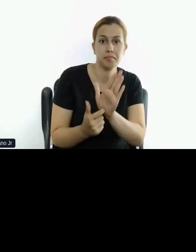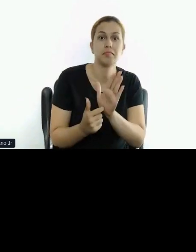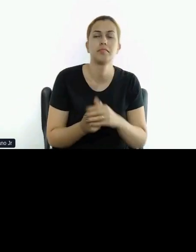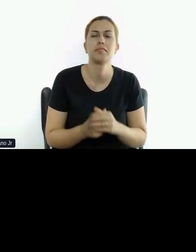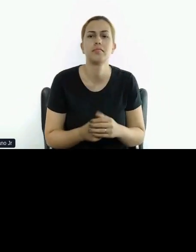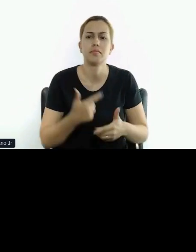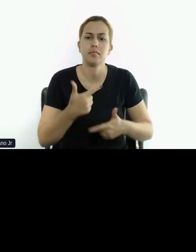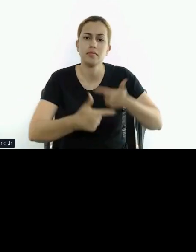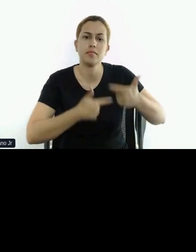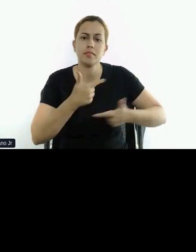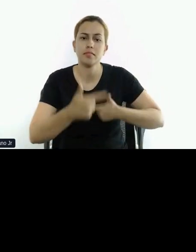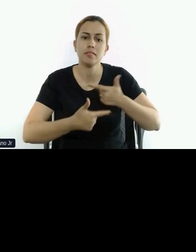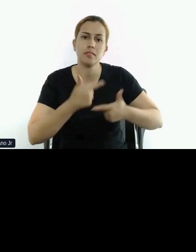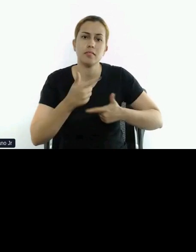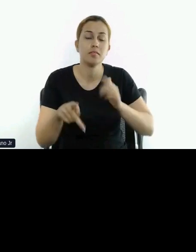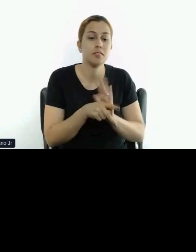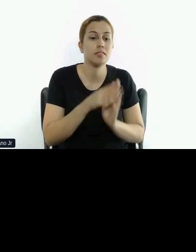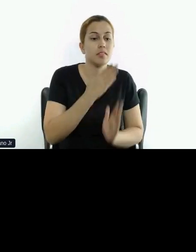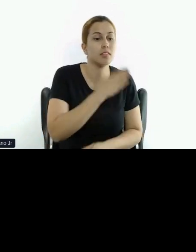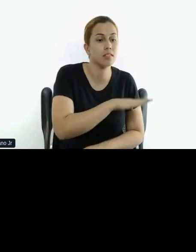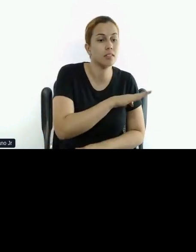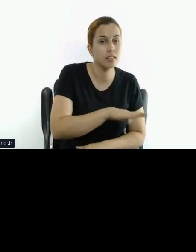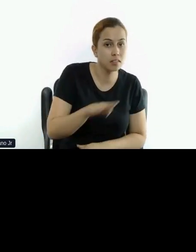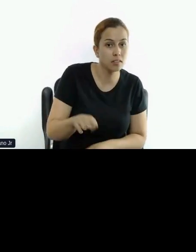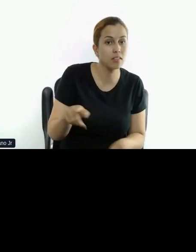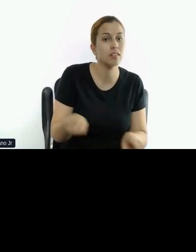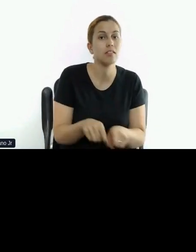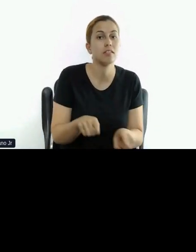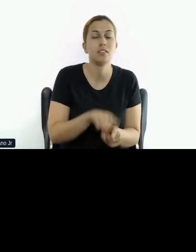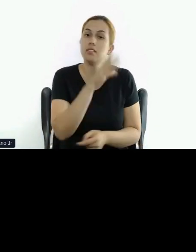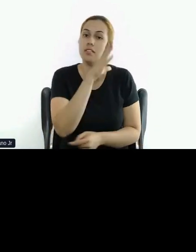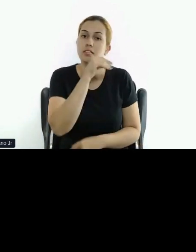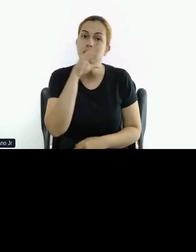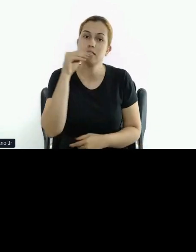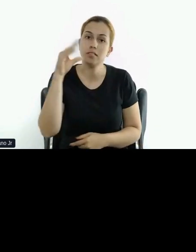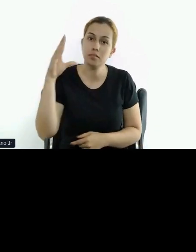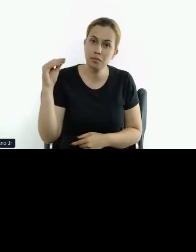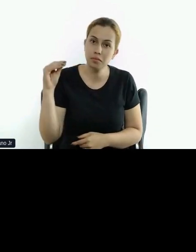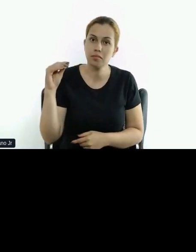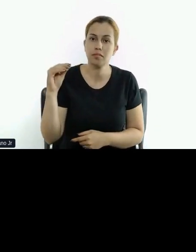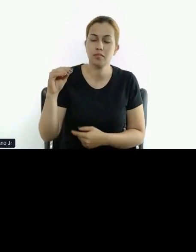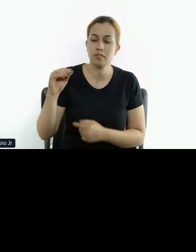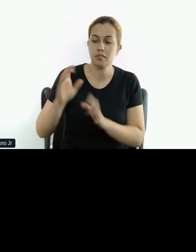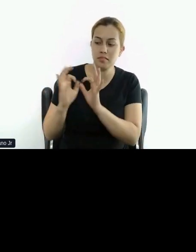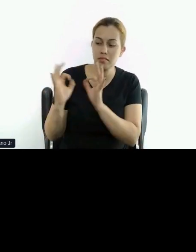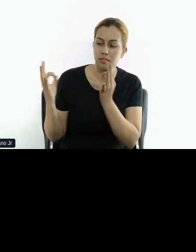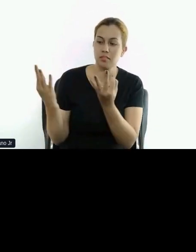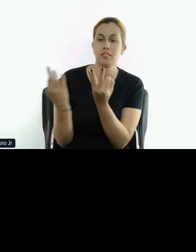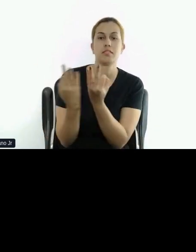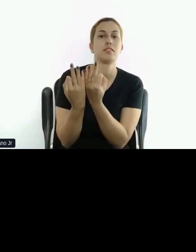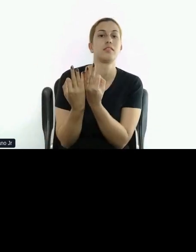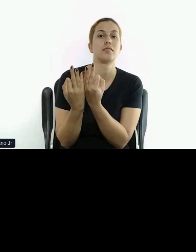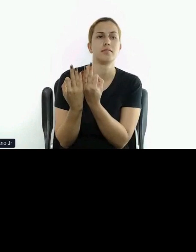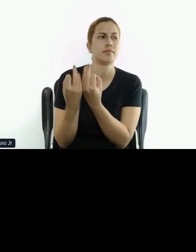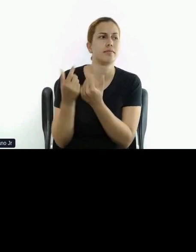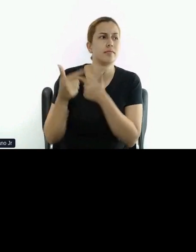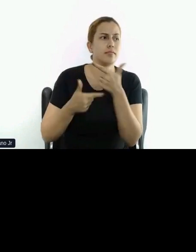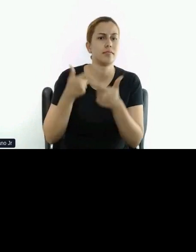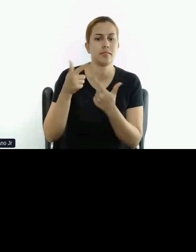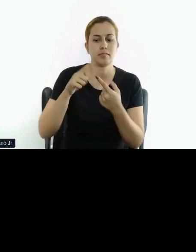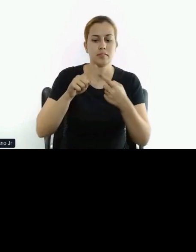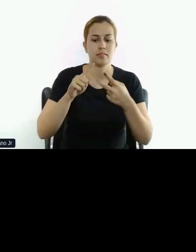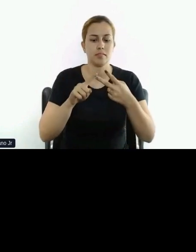com crianças e adultos, fazendo com que a família, né, ela trabalha com os 4 pilares,